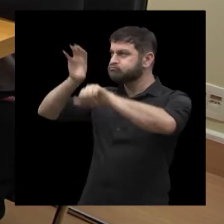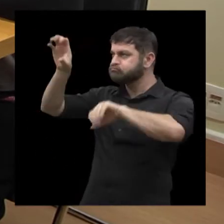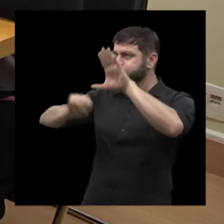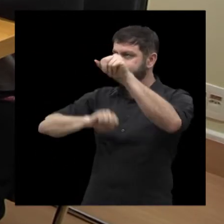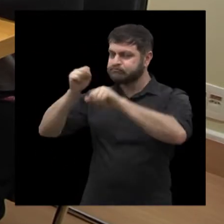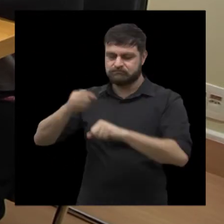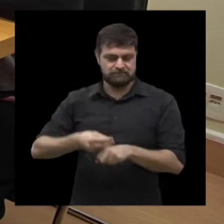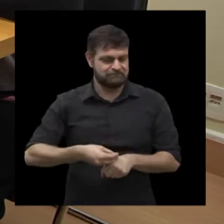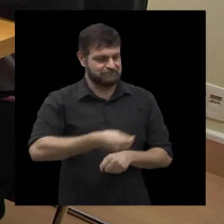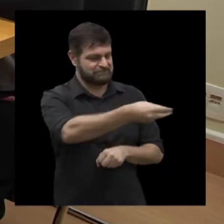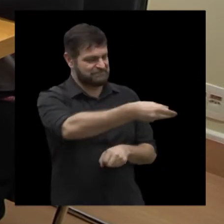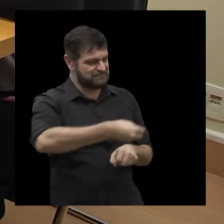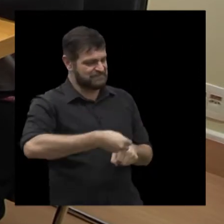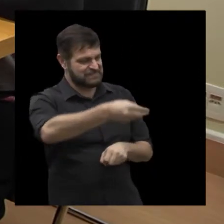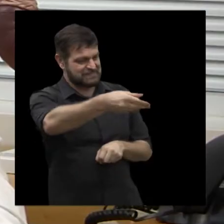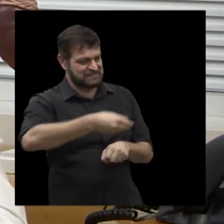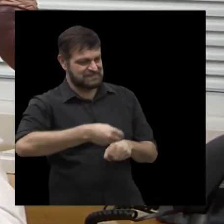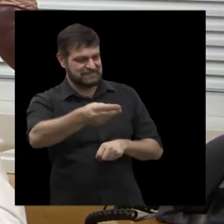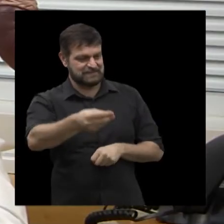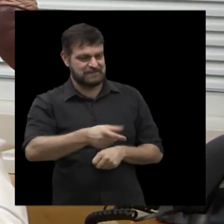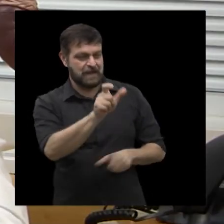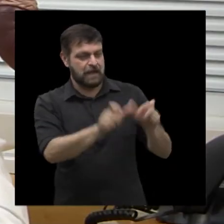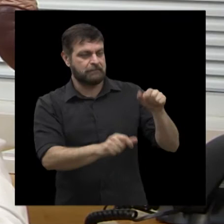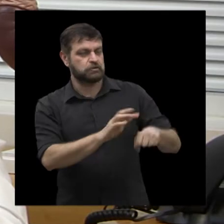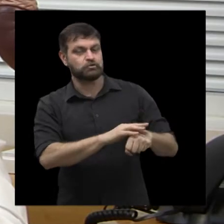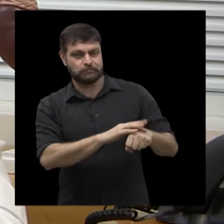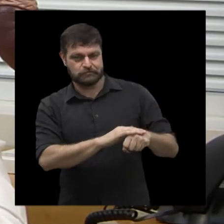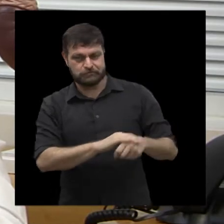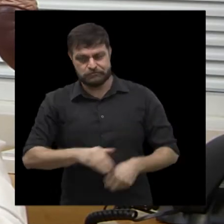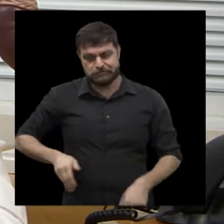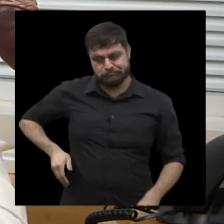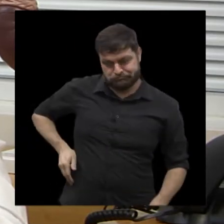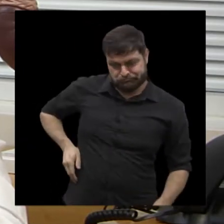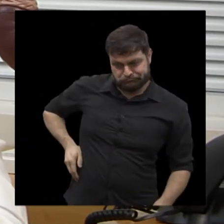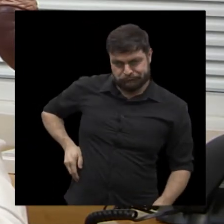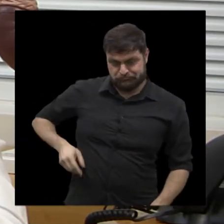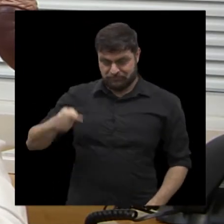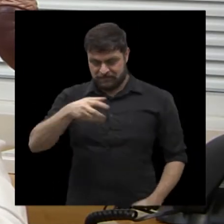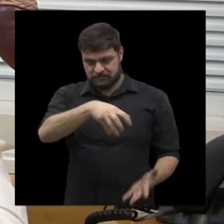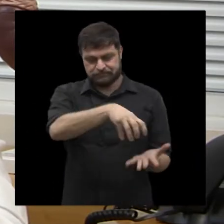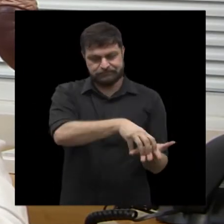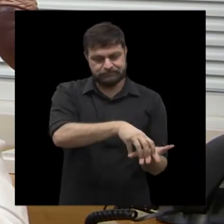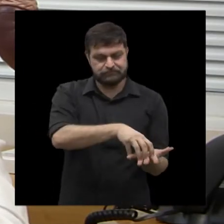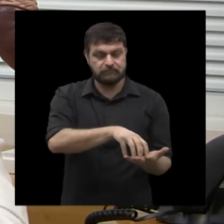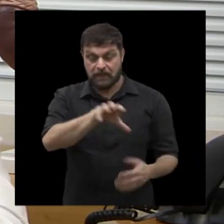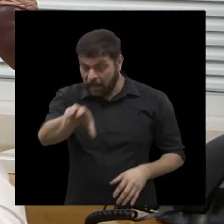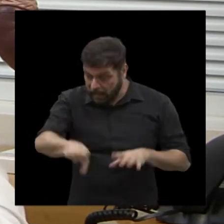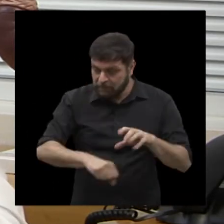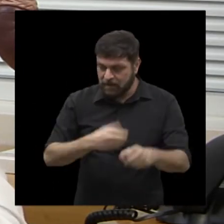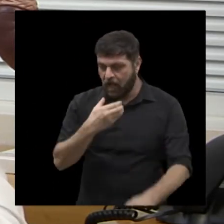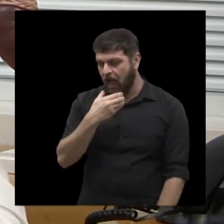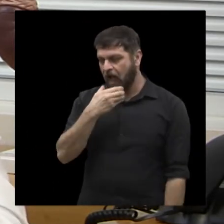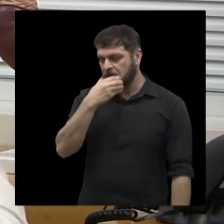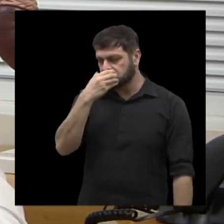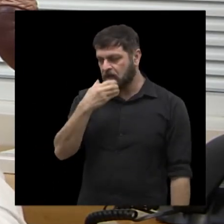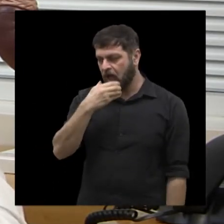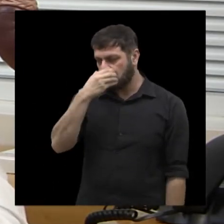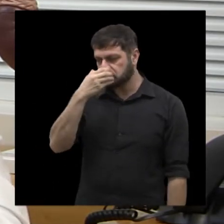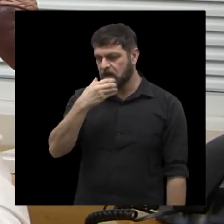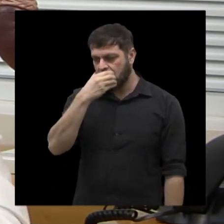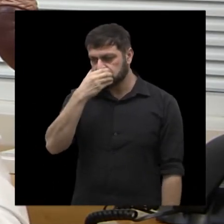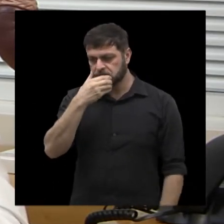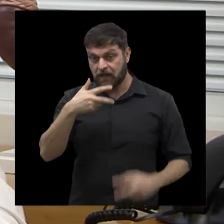boas vontades, né? Sim. E aí as pessoas comeram, né? E, inclusive alguns